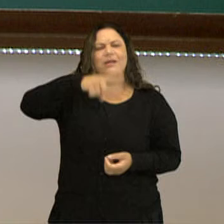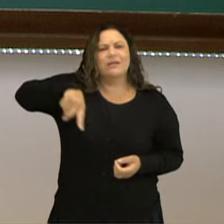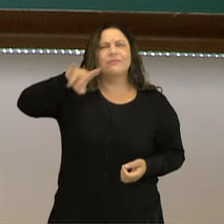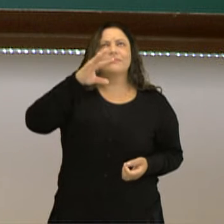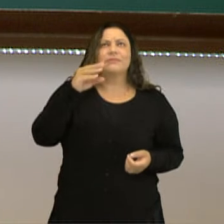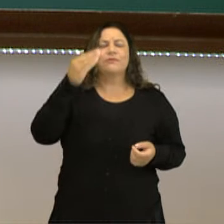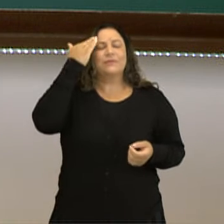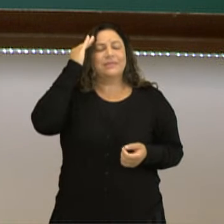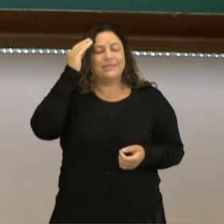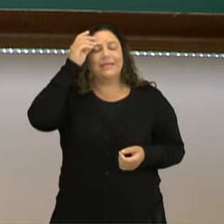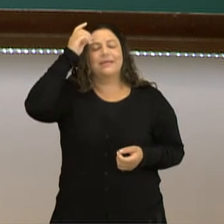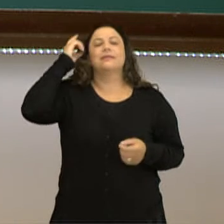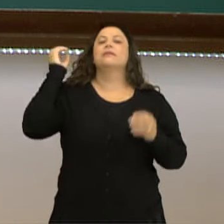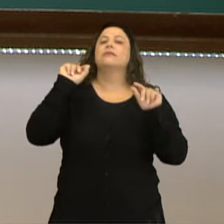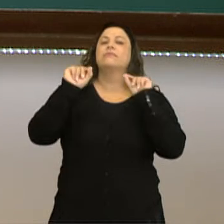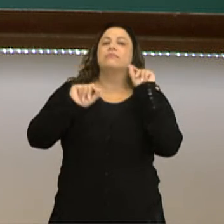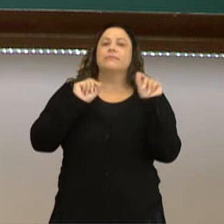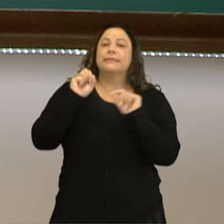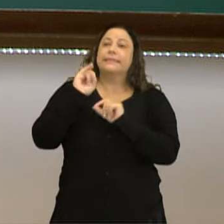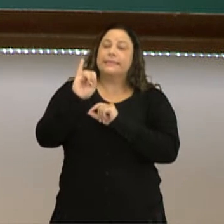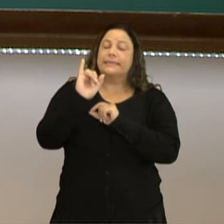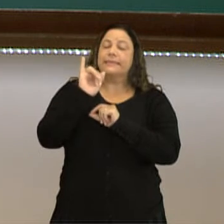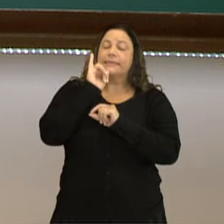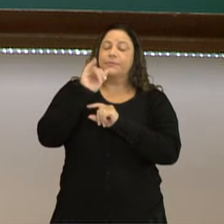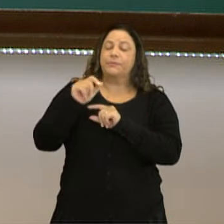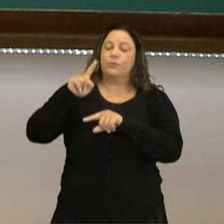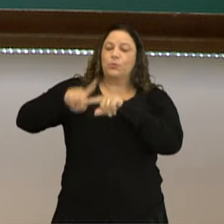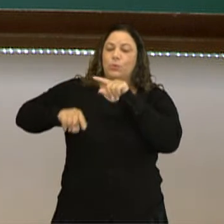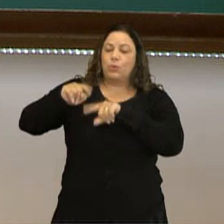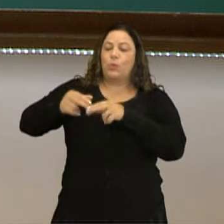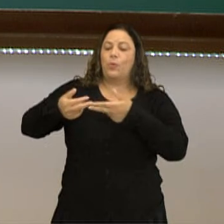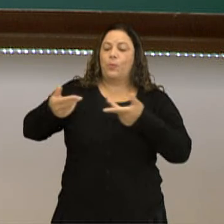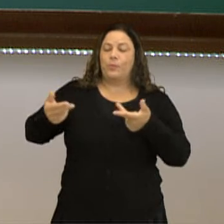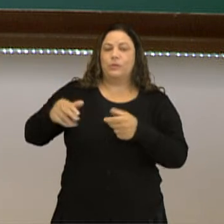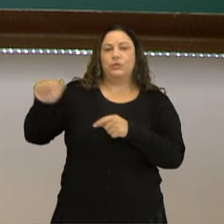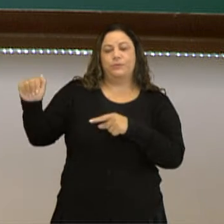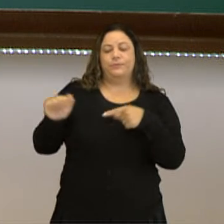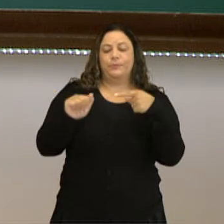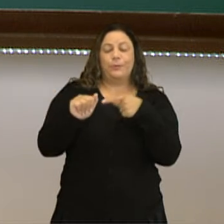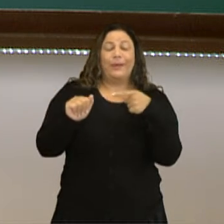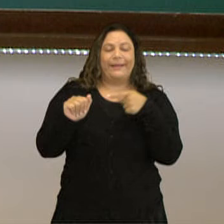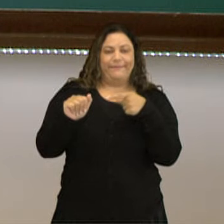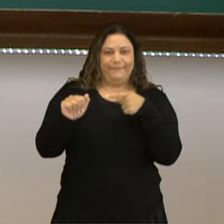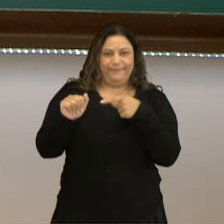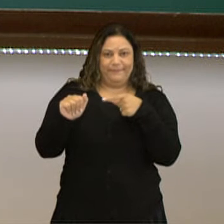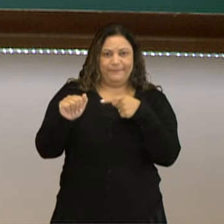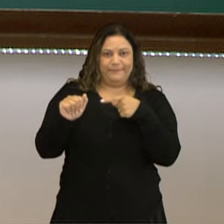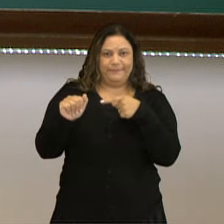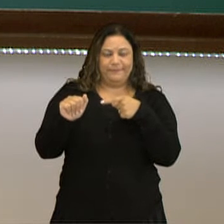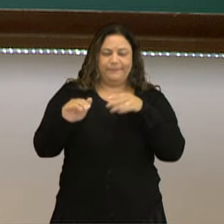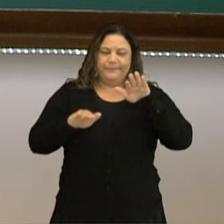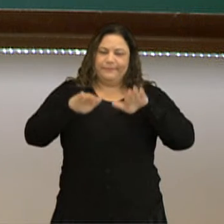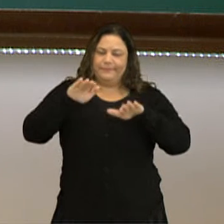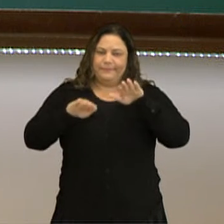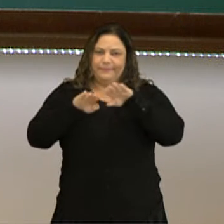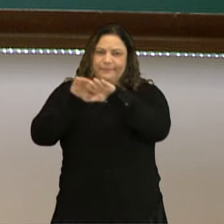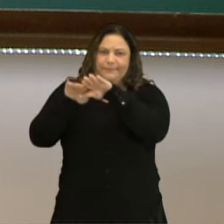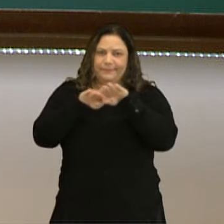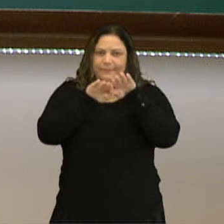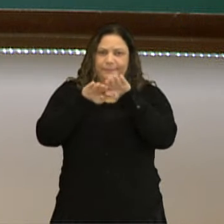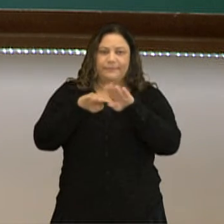assim. Se eu pego um corpo A, e esse corpo A ele está em equilíbrio com o corpo